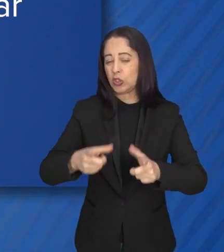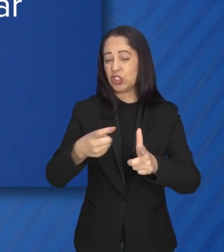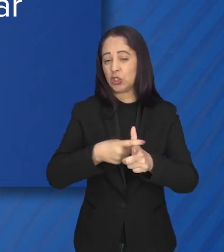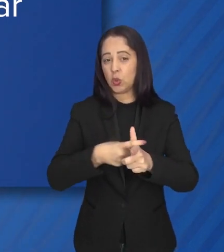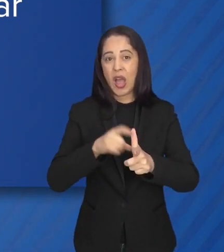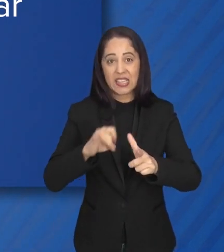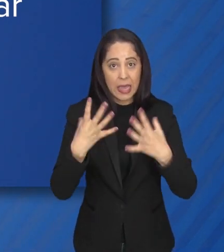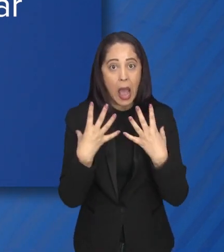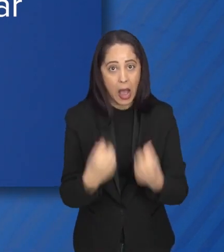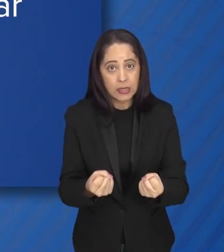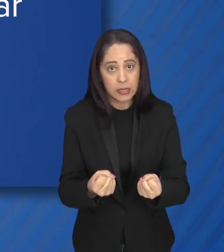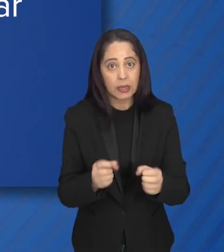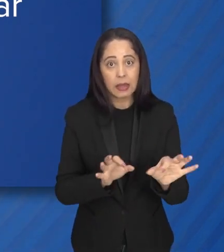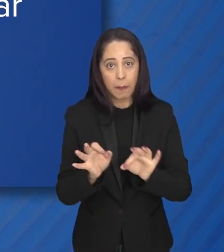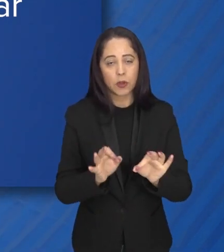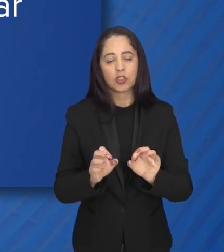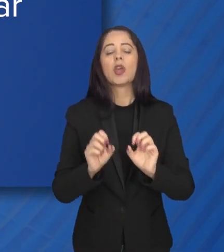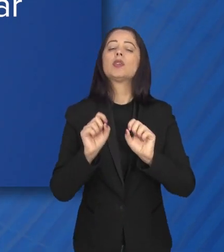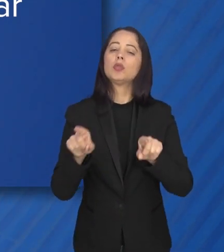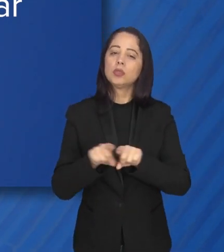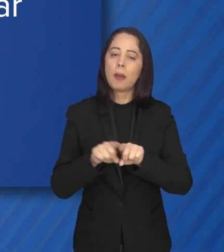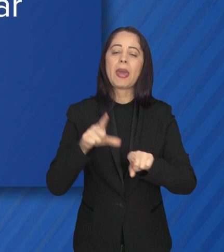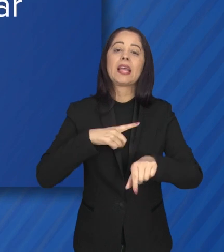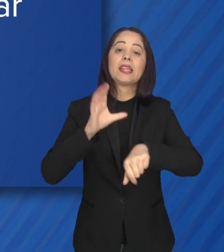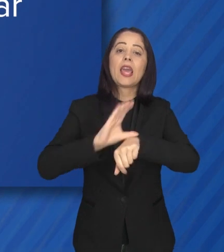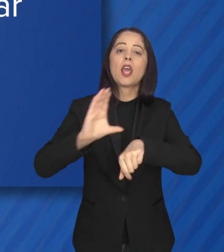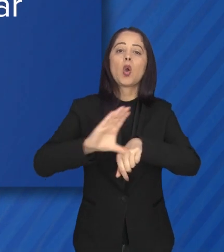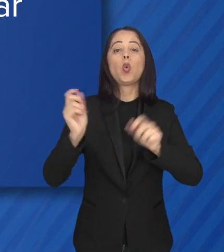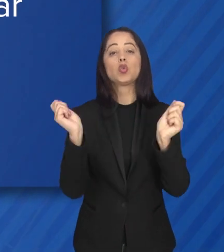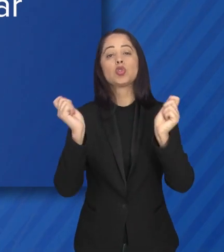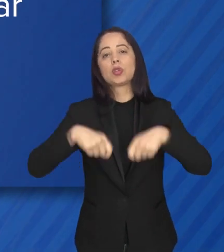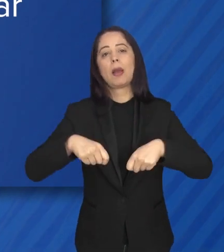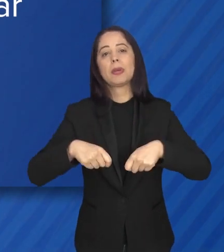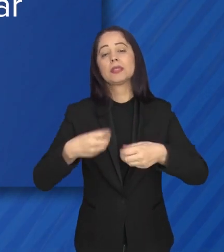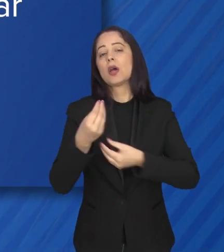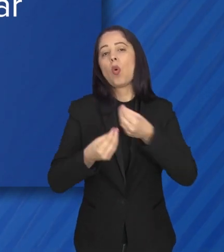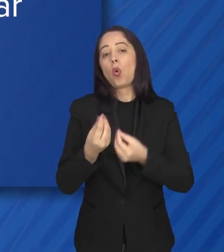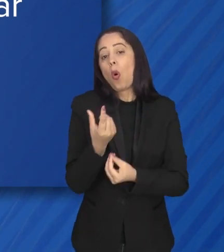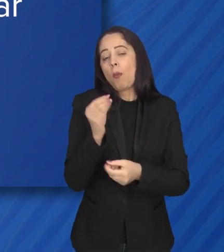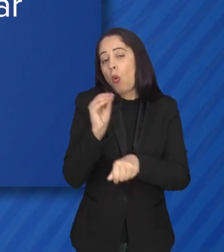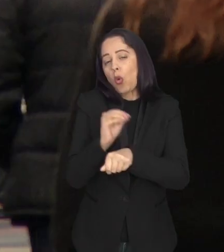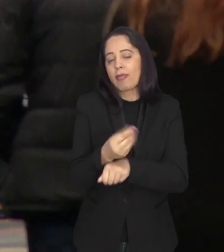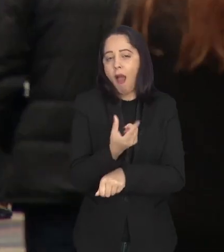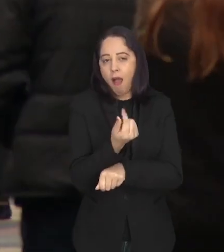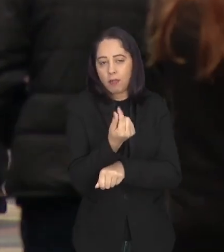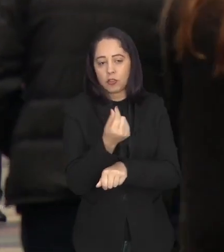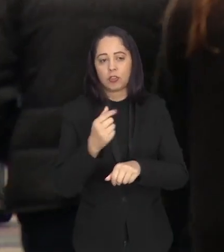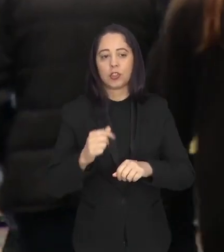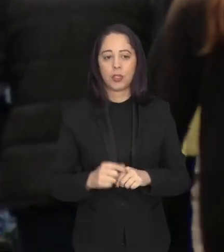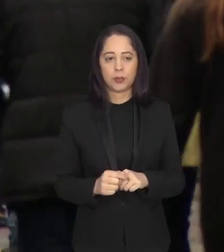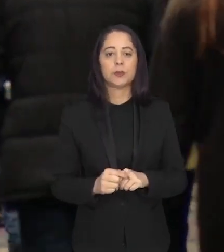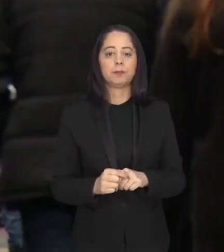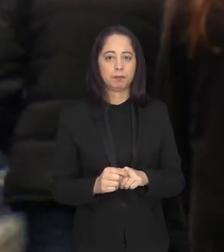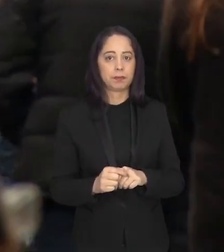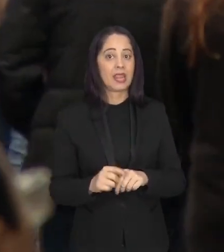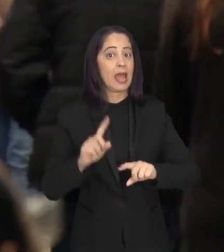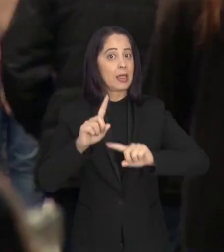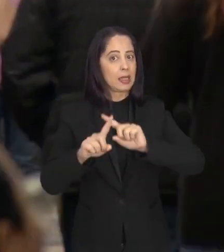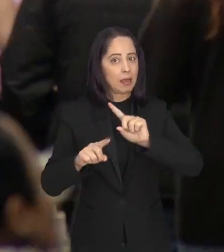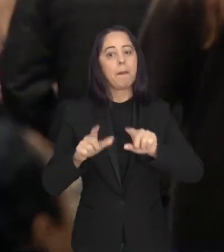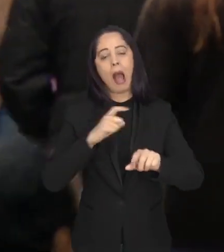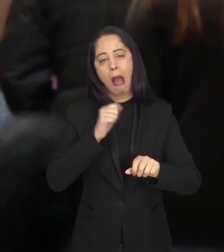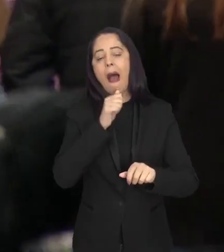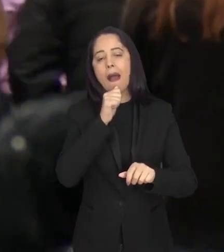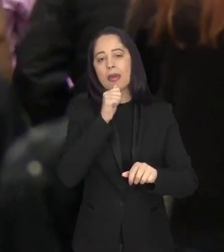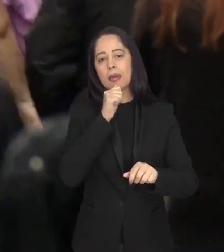a ficar no vermelho, quem aderir ao programa também vai passar por cursos de educação financeira. Uma plataforma digital do programa